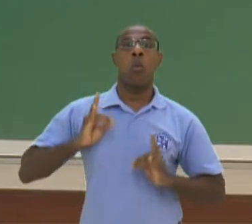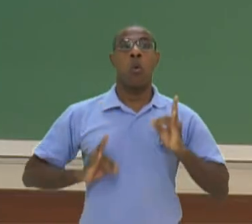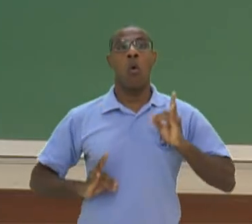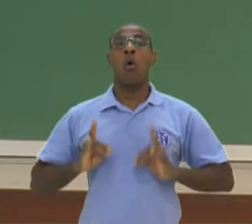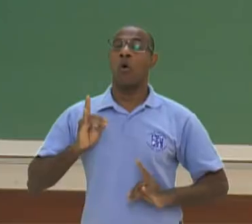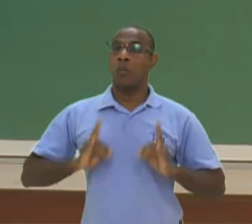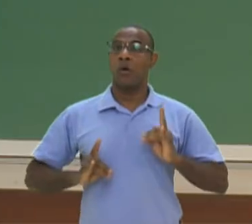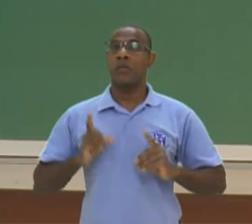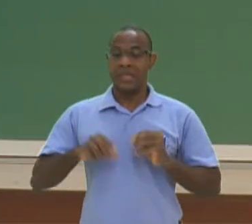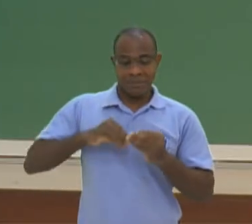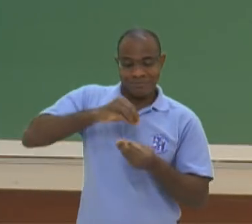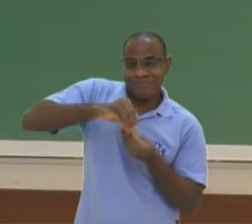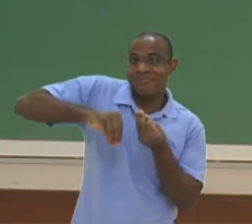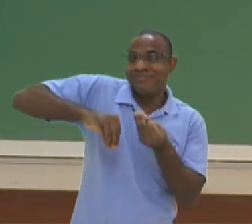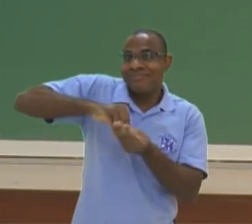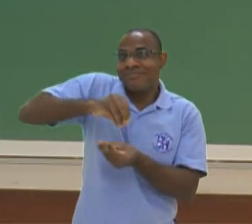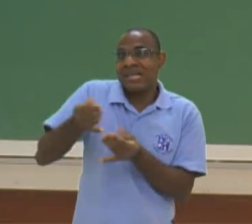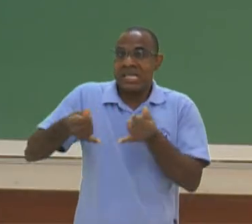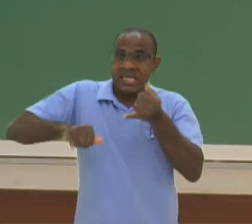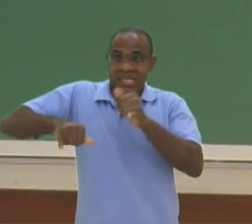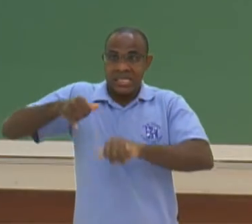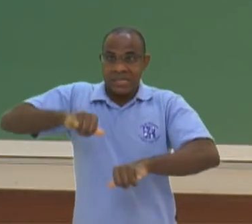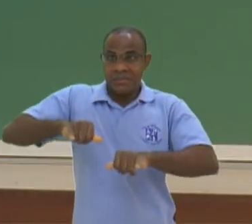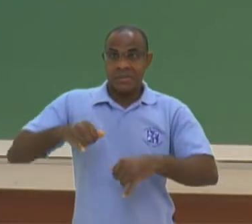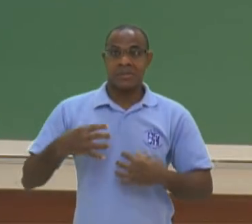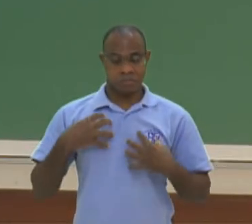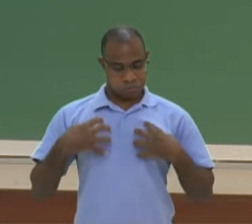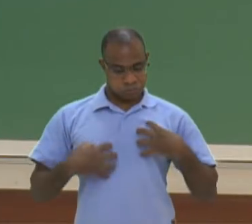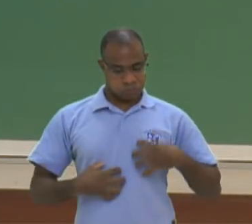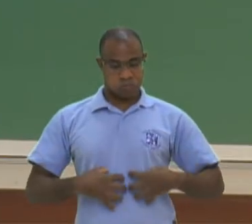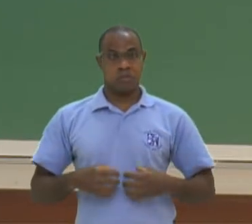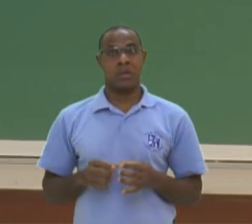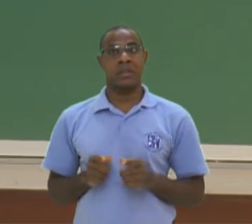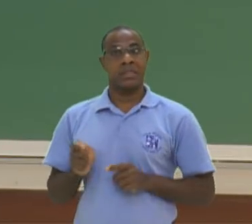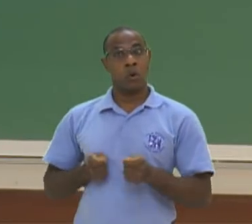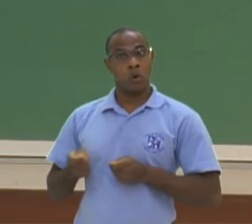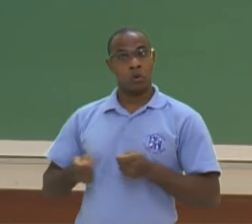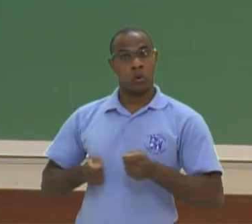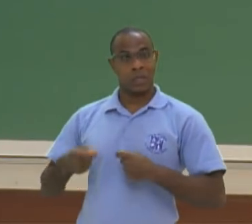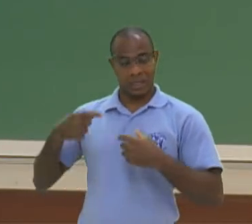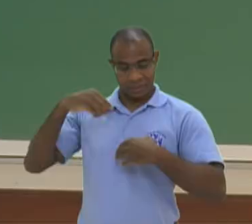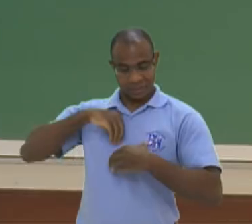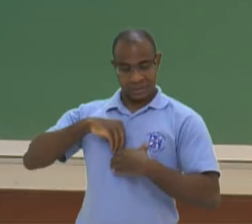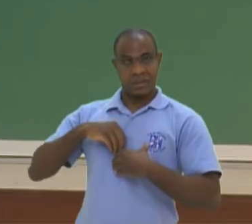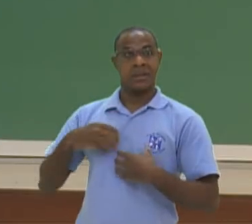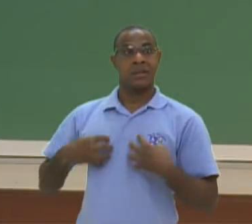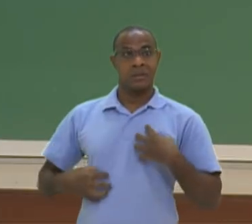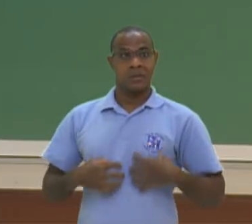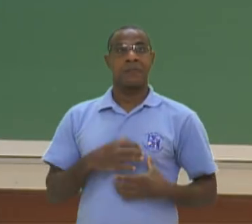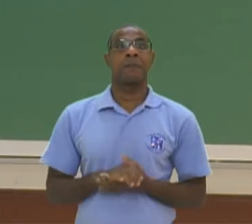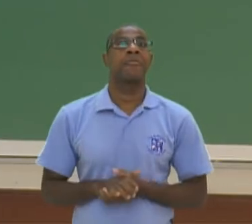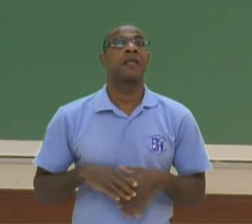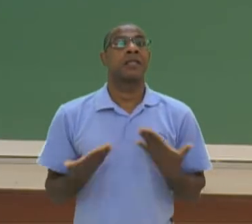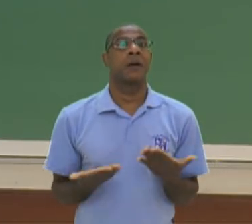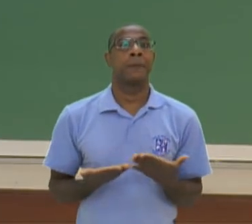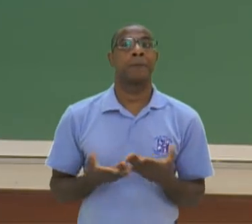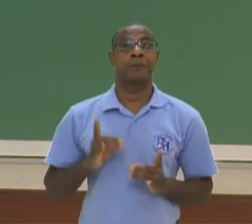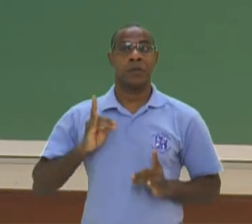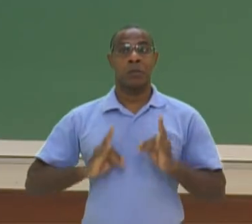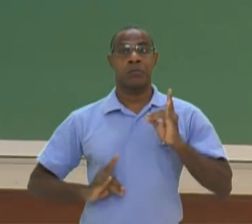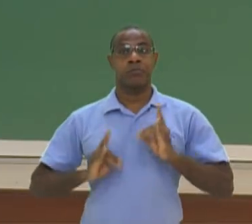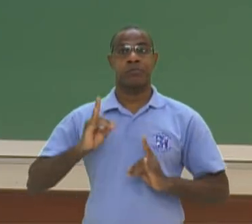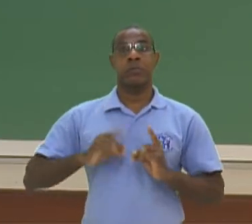químicas que vão guiar, orientar o nosso organismo. Então, os hormônios são essenciais para a